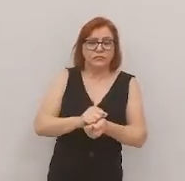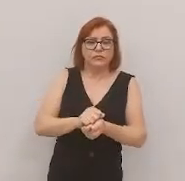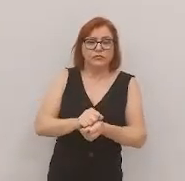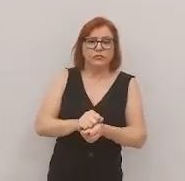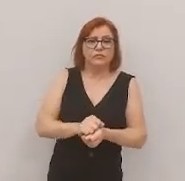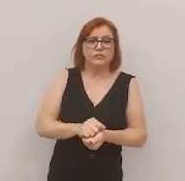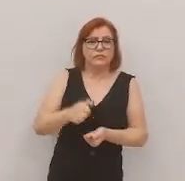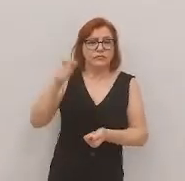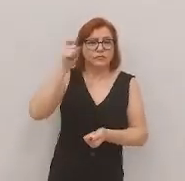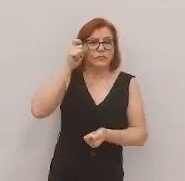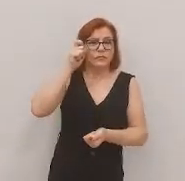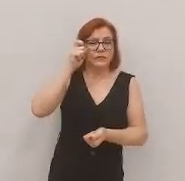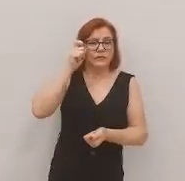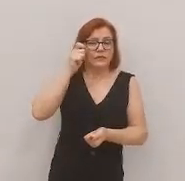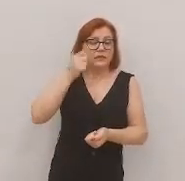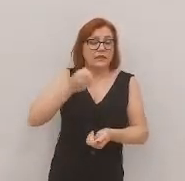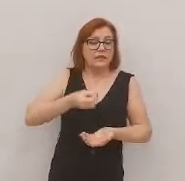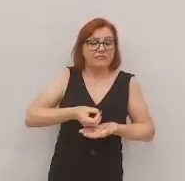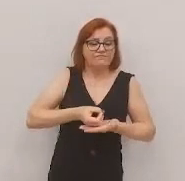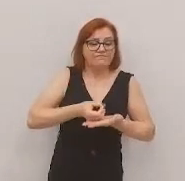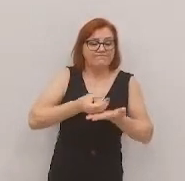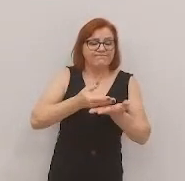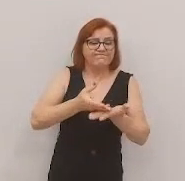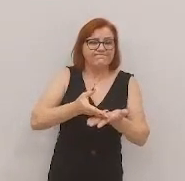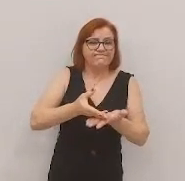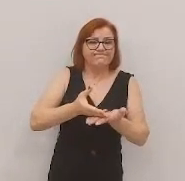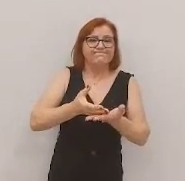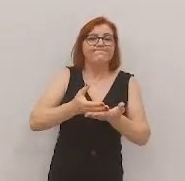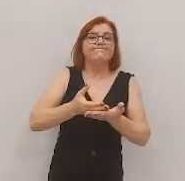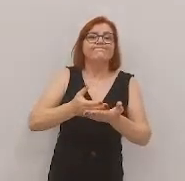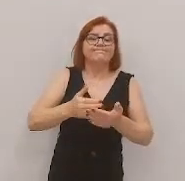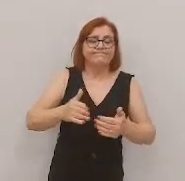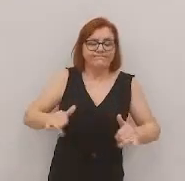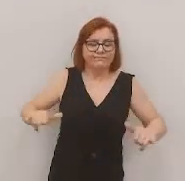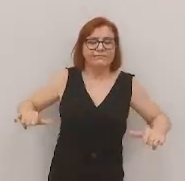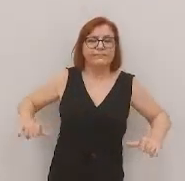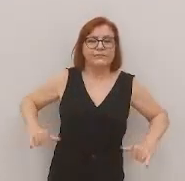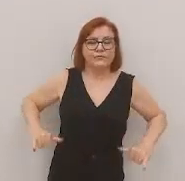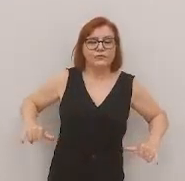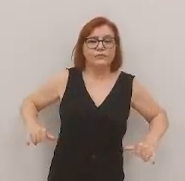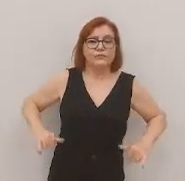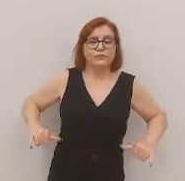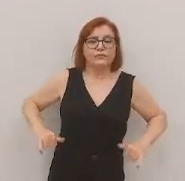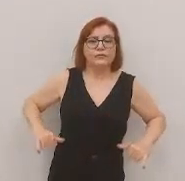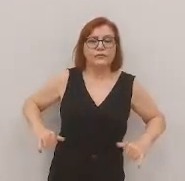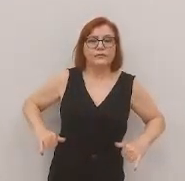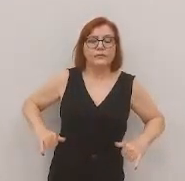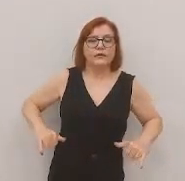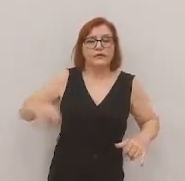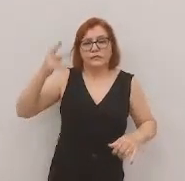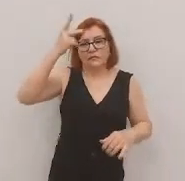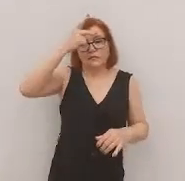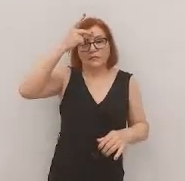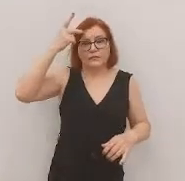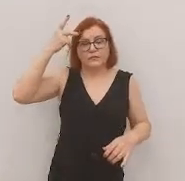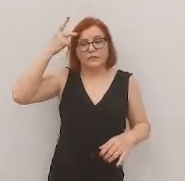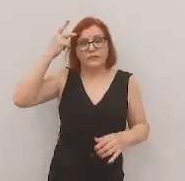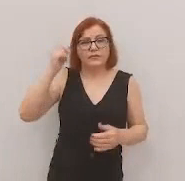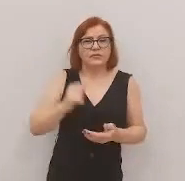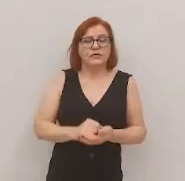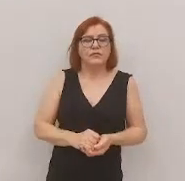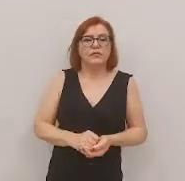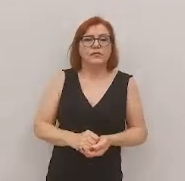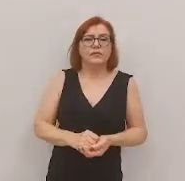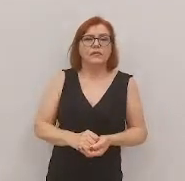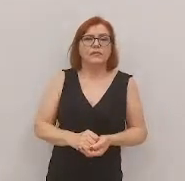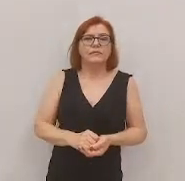Sofrimento. Sofrimento para as pessoas, né? Nós vimos lá no caso de Jó, né? Quanto